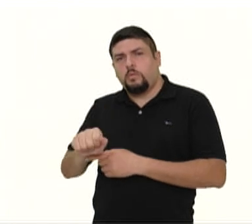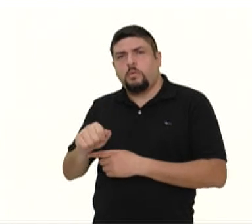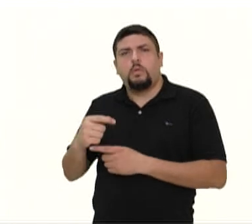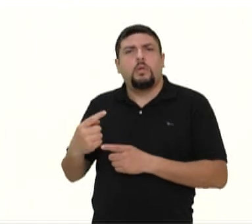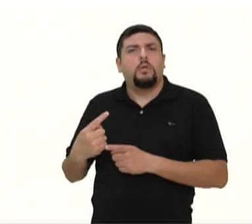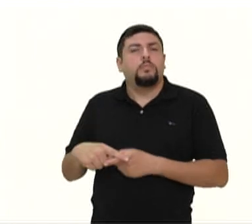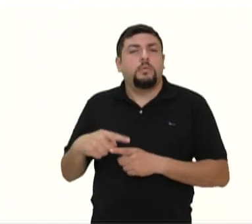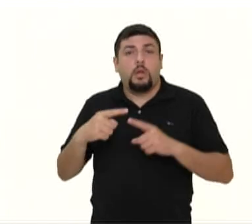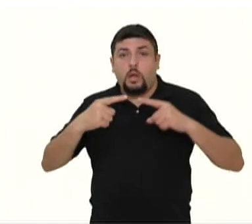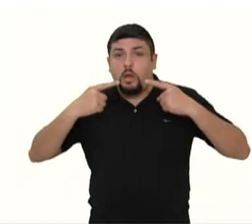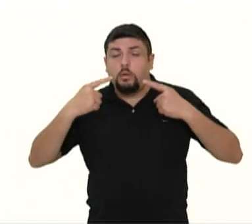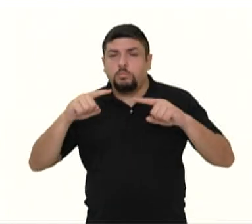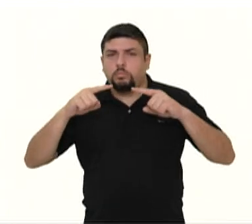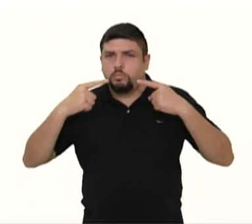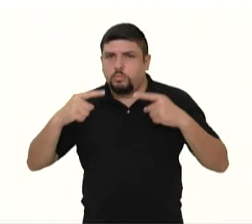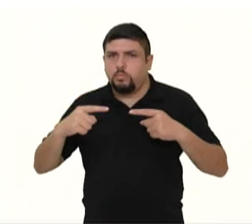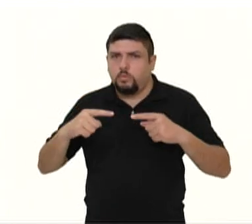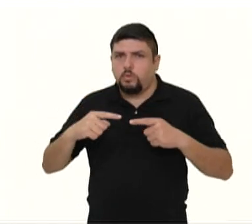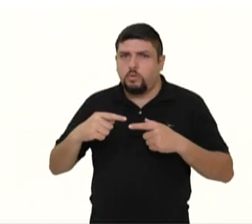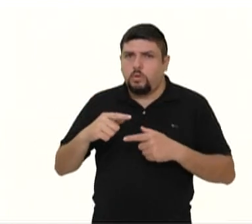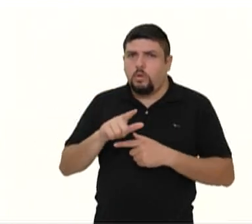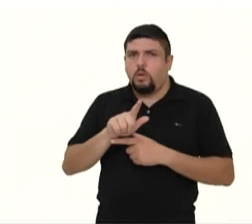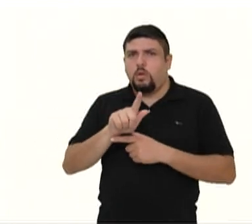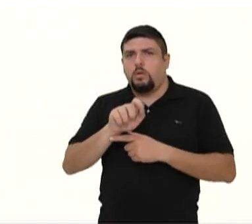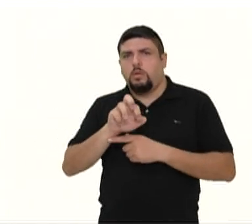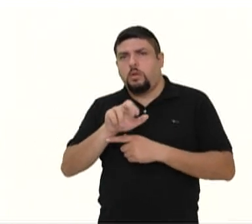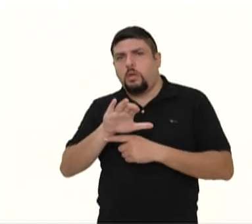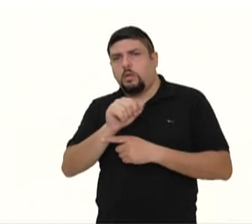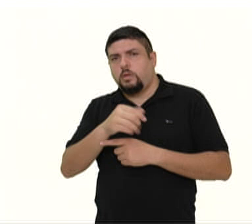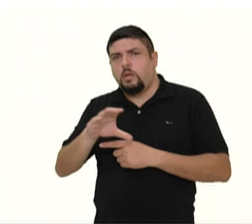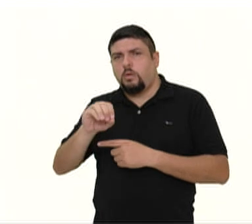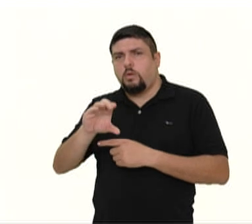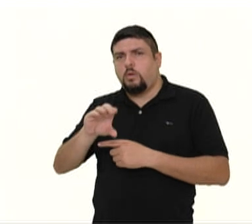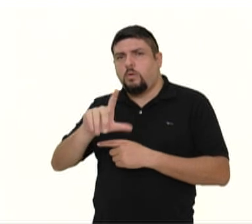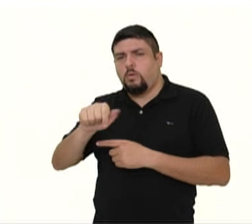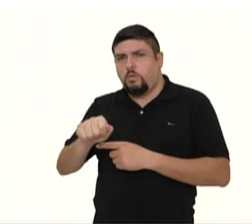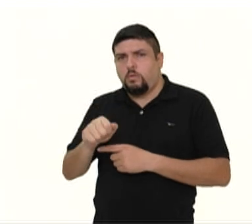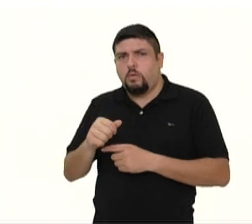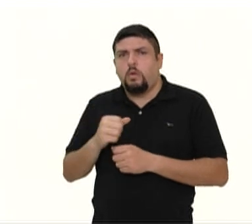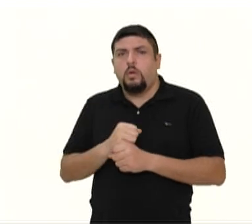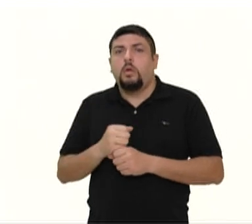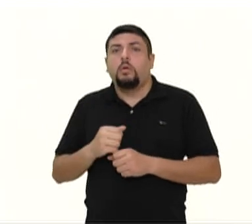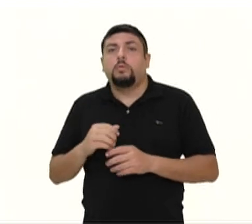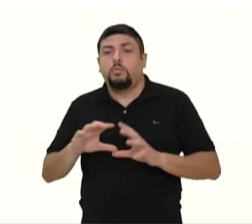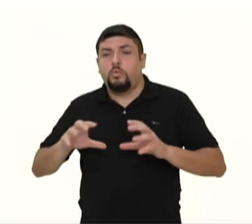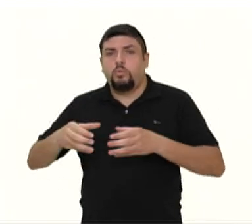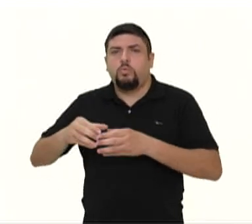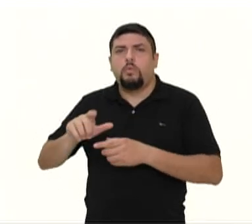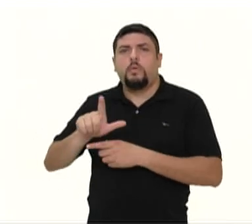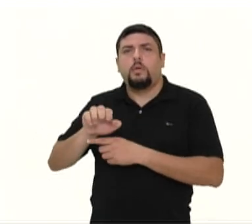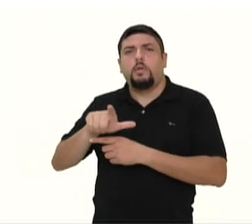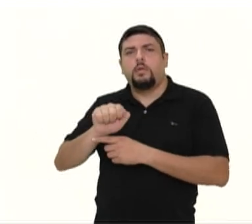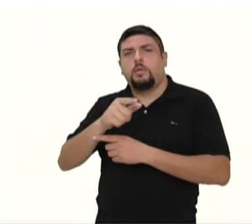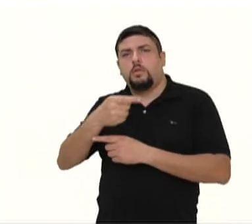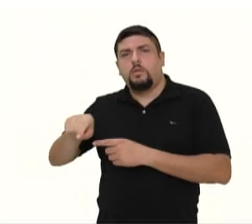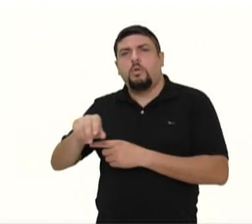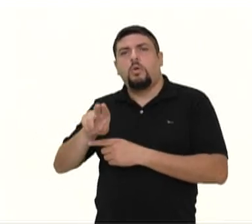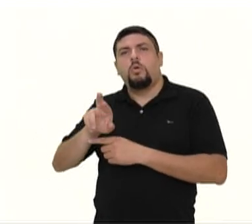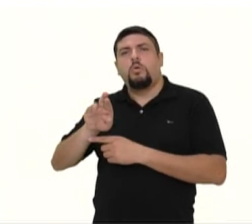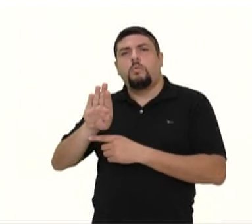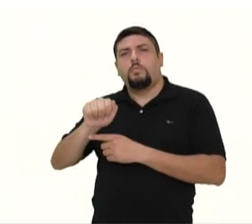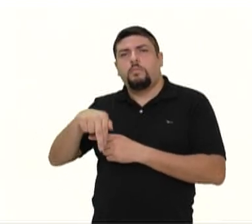a música Geração Coca-Cola, de um álbum da banda de rock Legião Urbana, de 1985. Tá? Então a crítica é